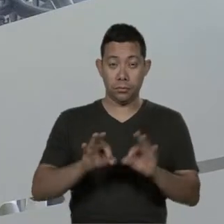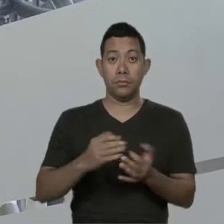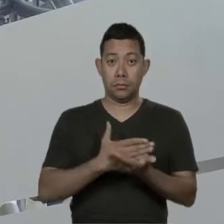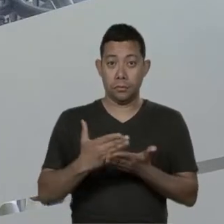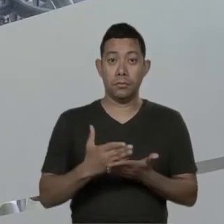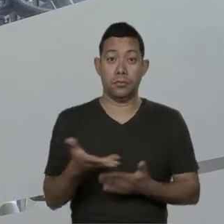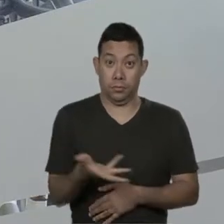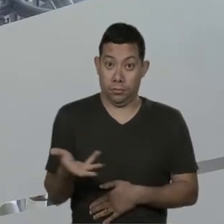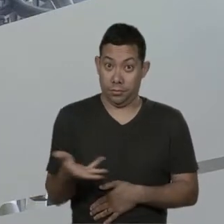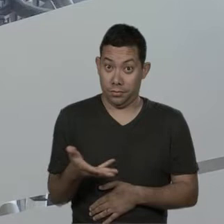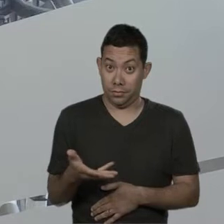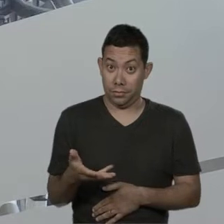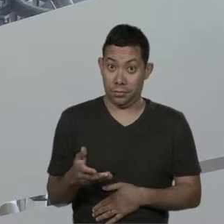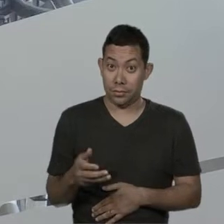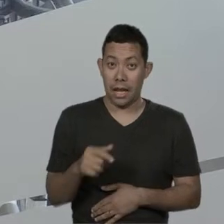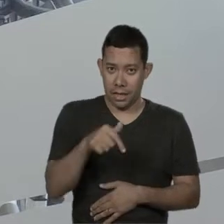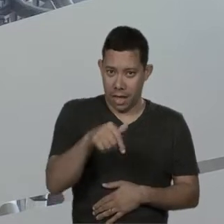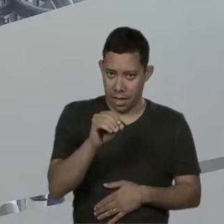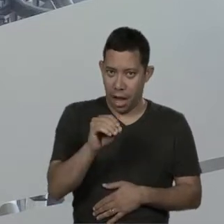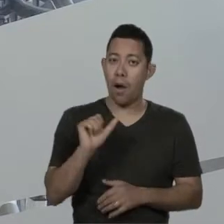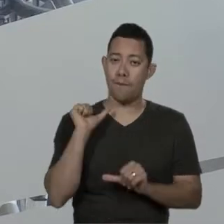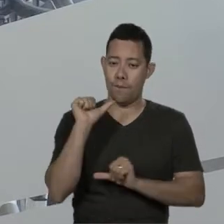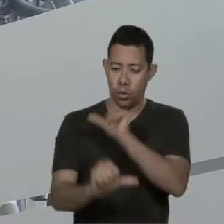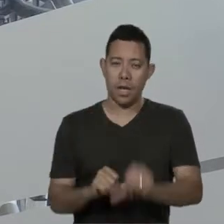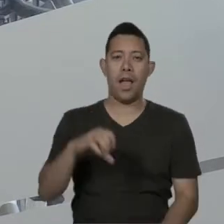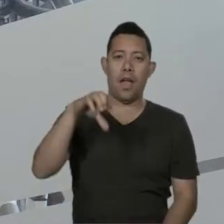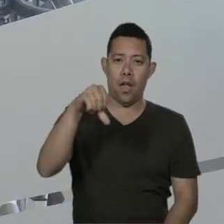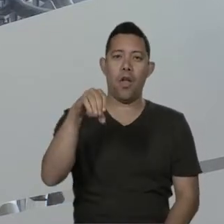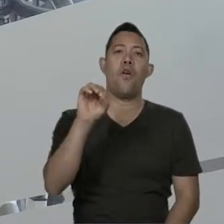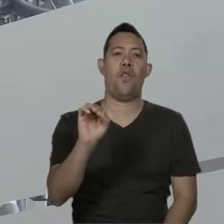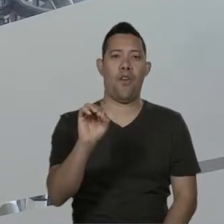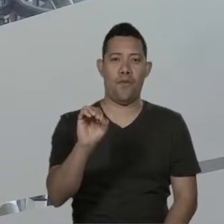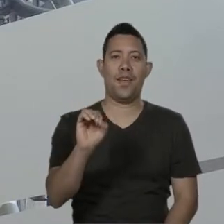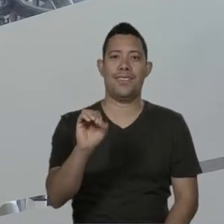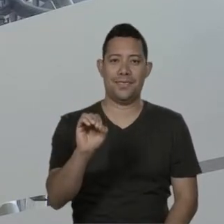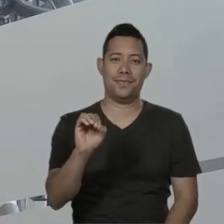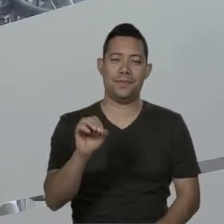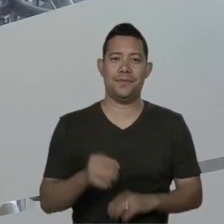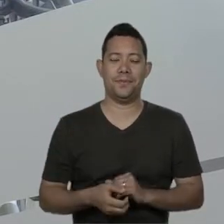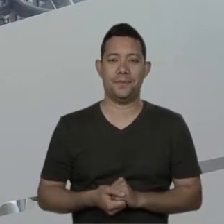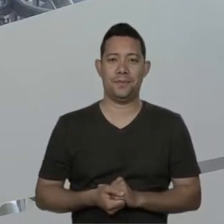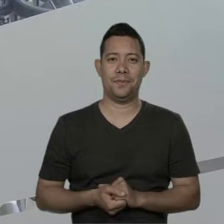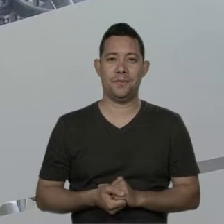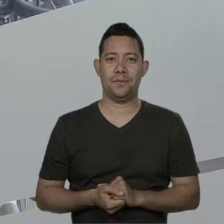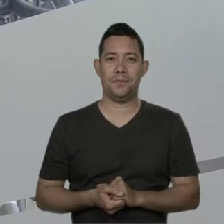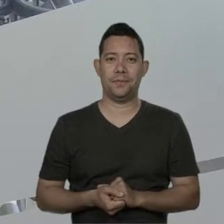Prepara, começa a acelerar mais um pouquinho, até atingir os 90 RPM, gradualmente.